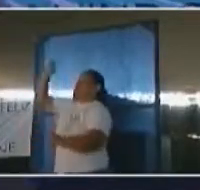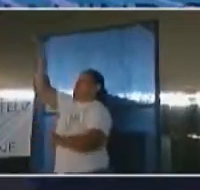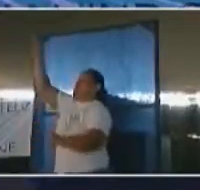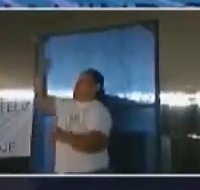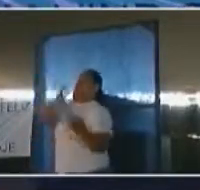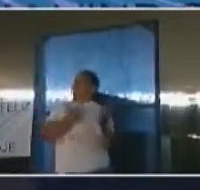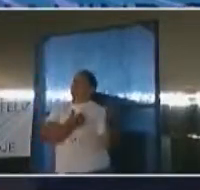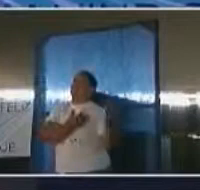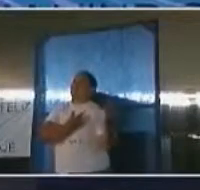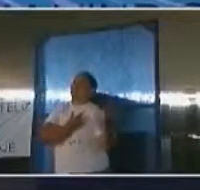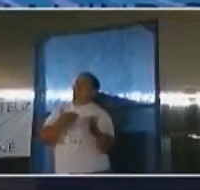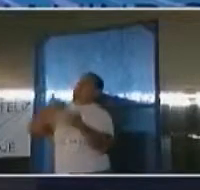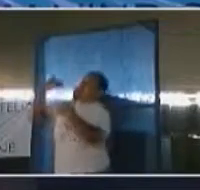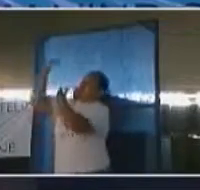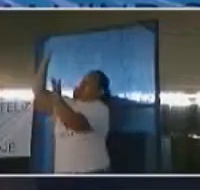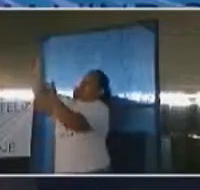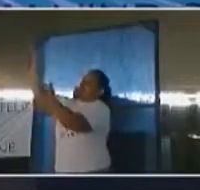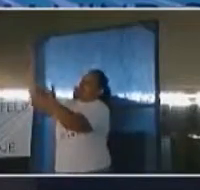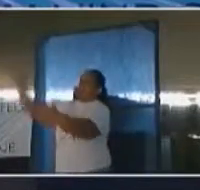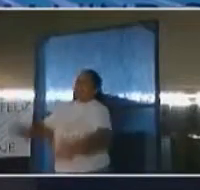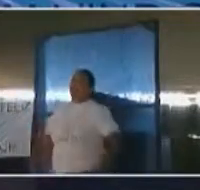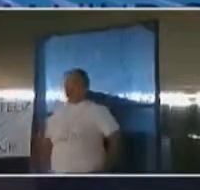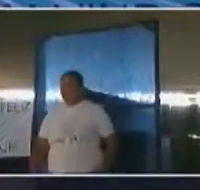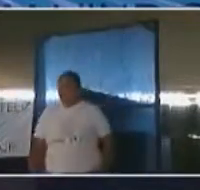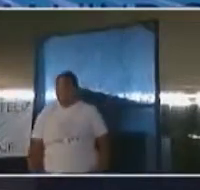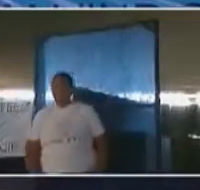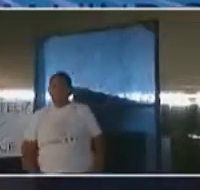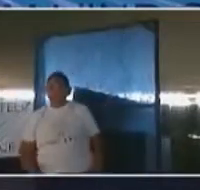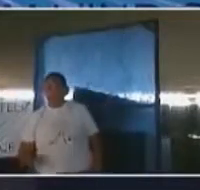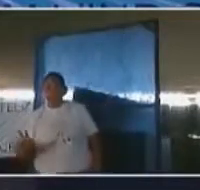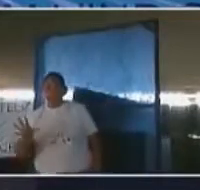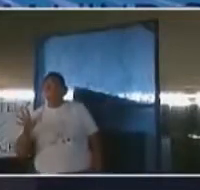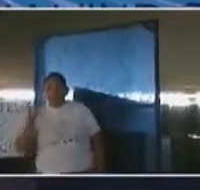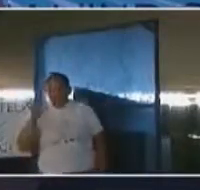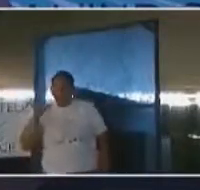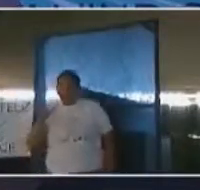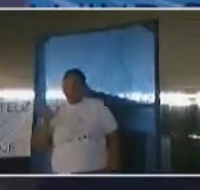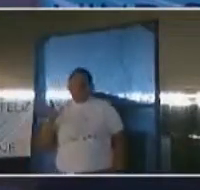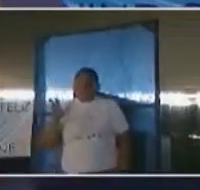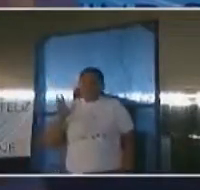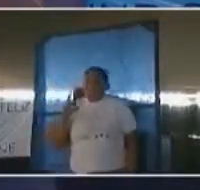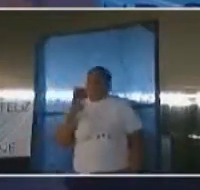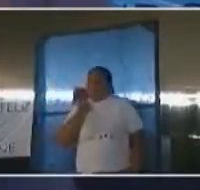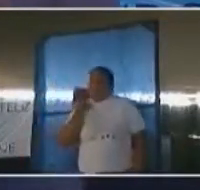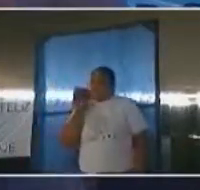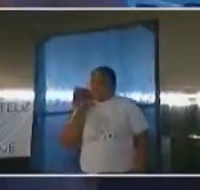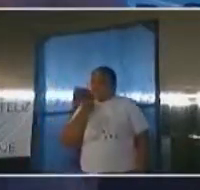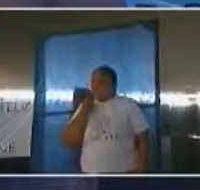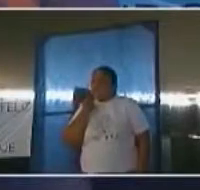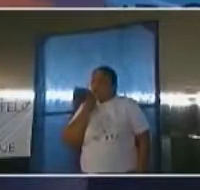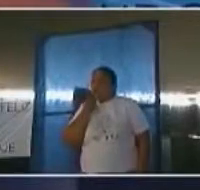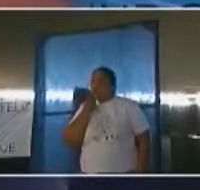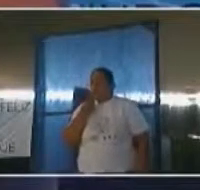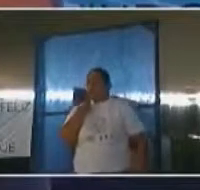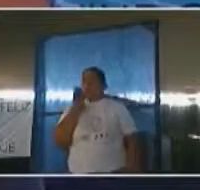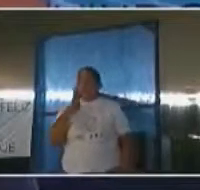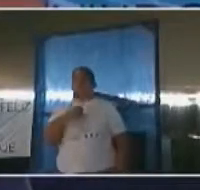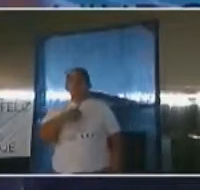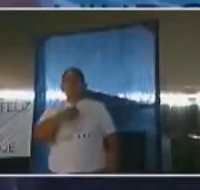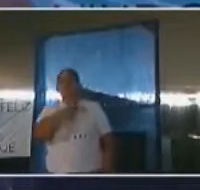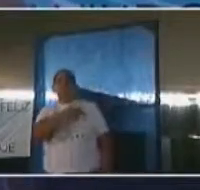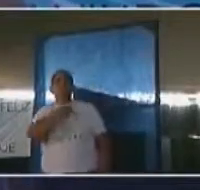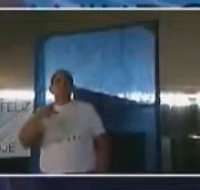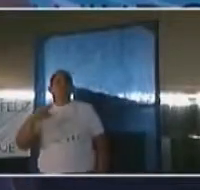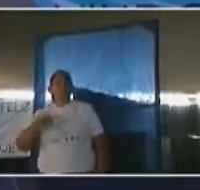pastor presidente esteve aqui no sábado e pregou sobre esse texto. E também fico muito feliz que a pastora Rome me antecedeu